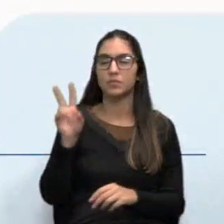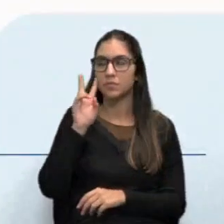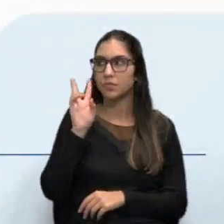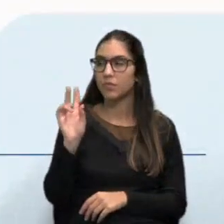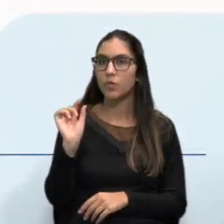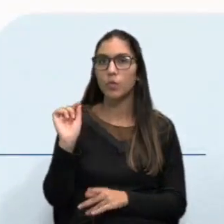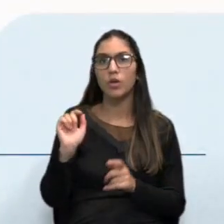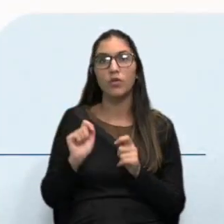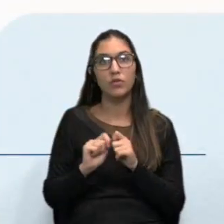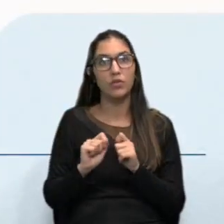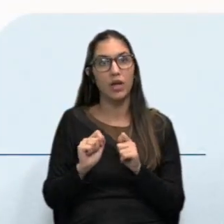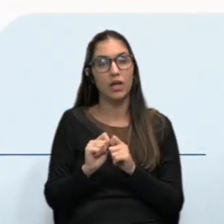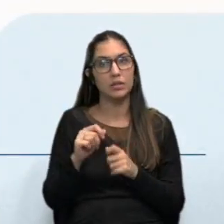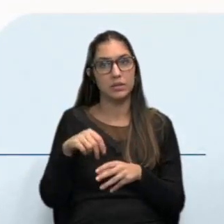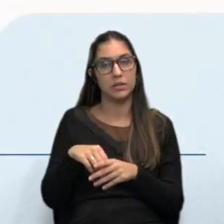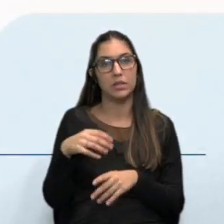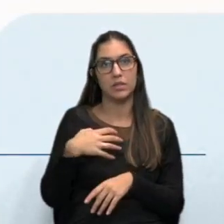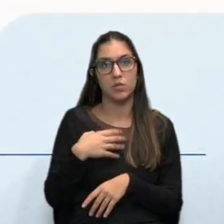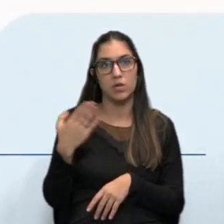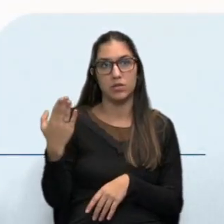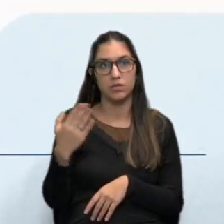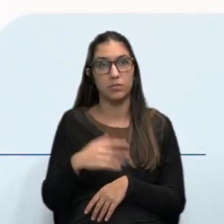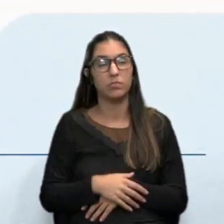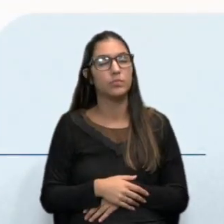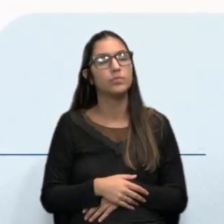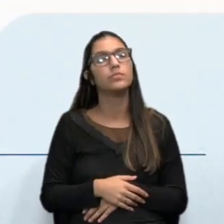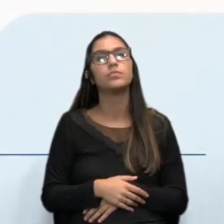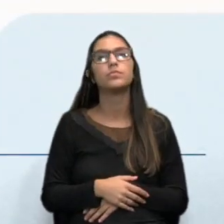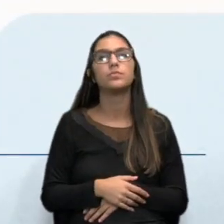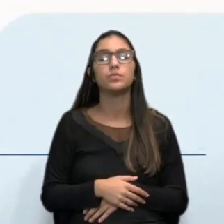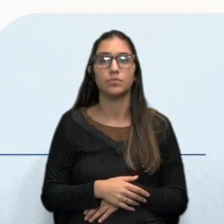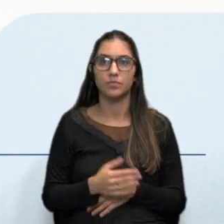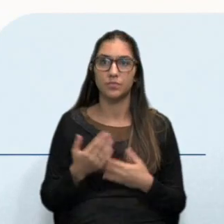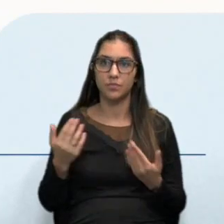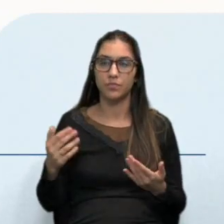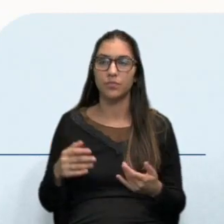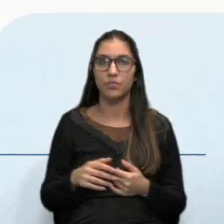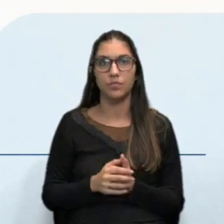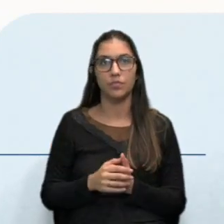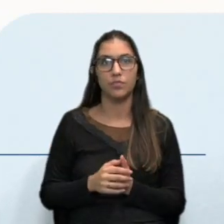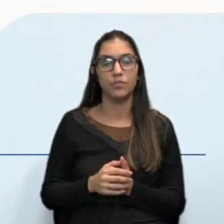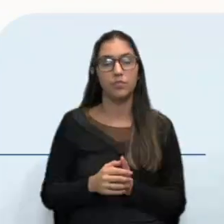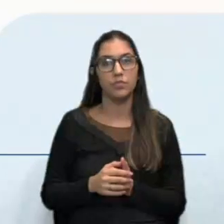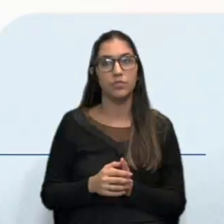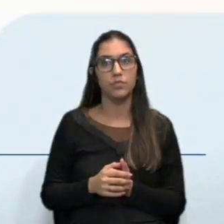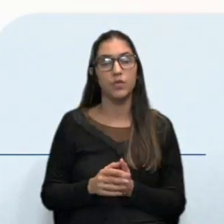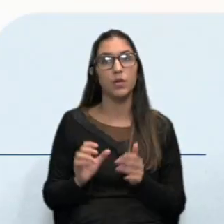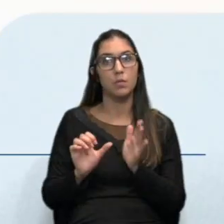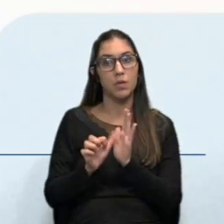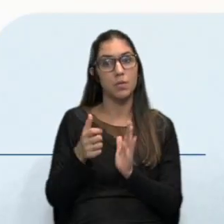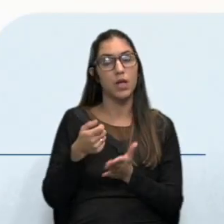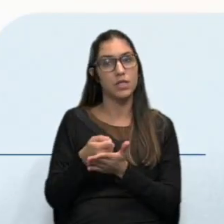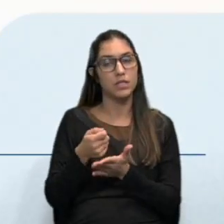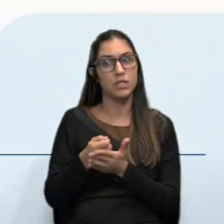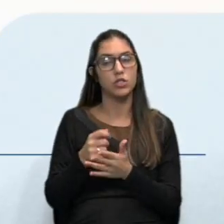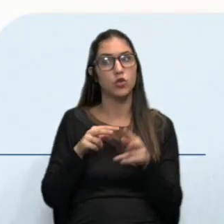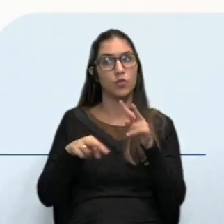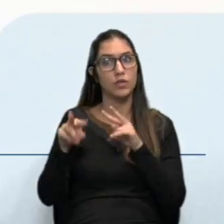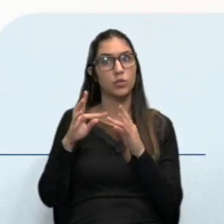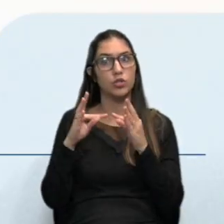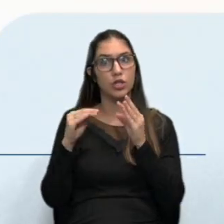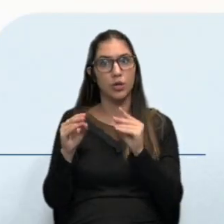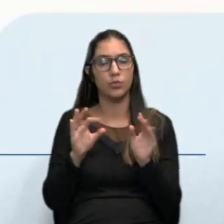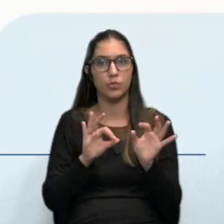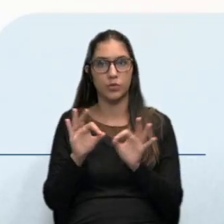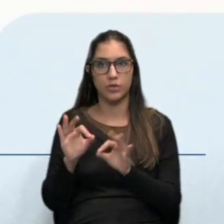que vai ser feito nessa situação problema? Então, qualquer projeto, como eu disse, primeiro exige uma visão geral do